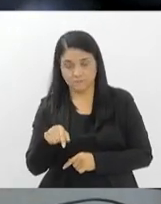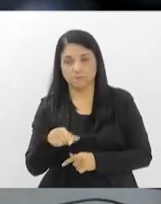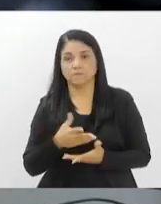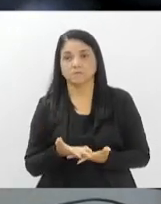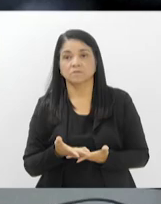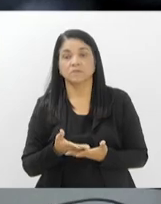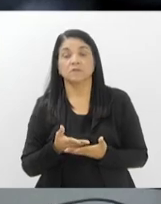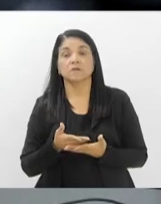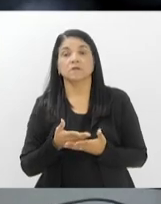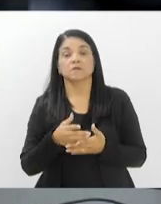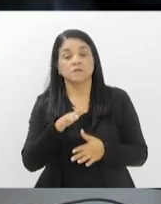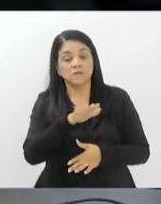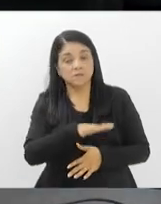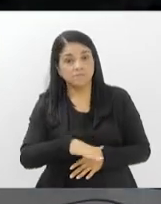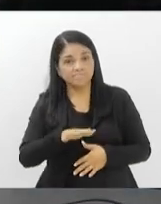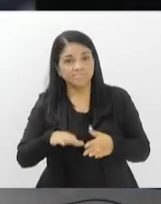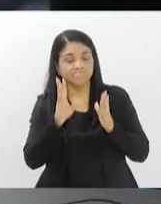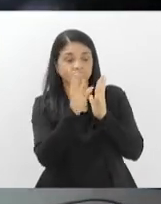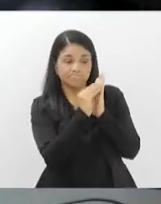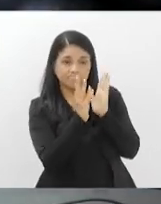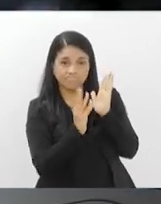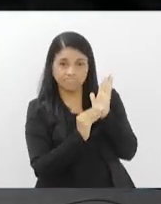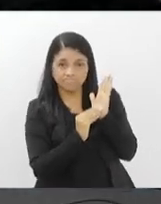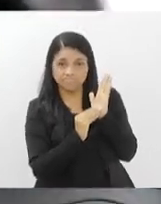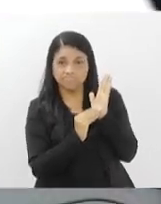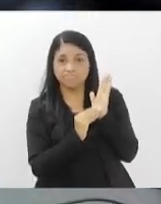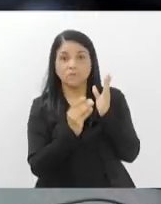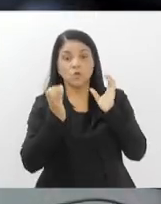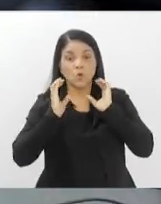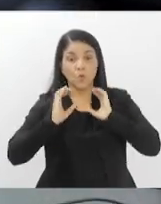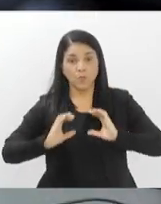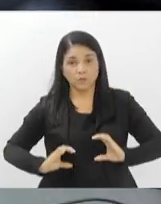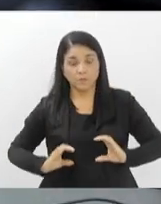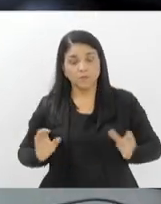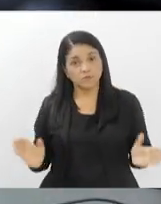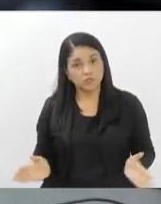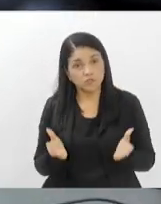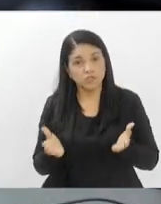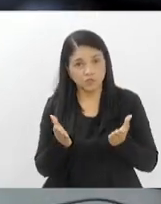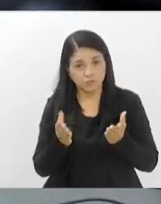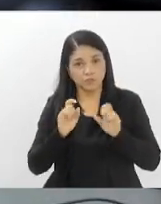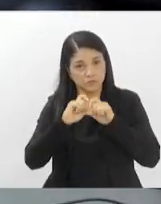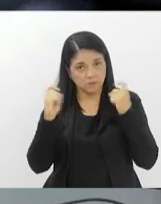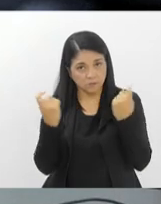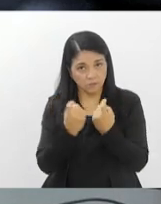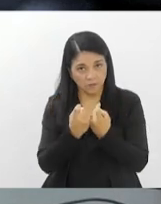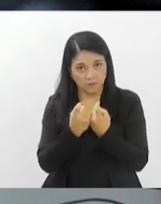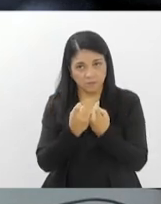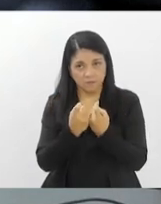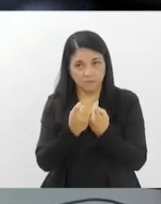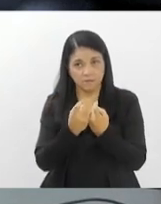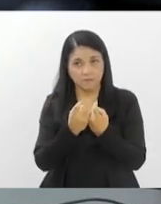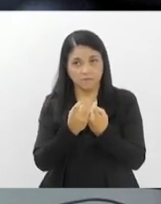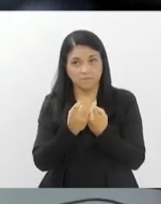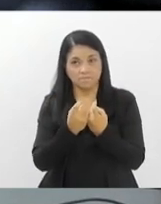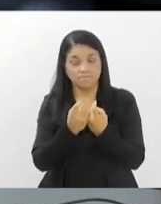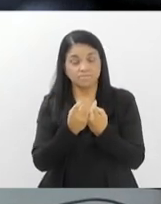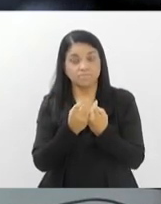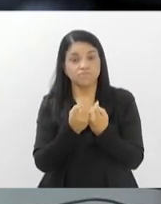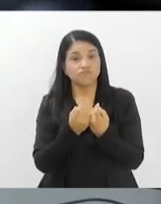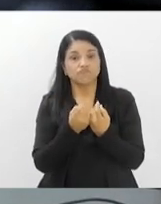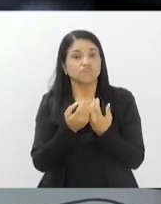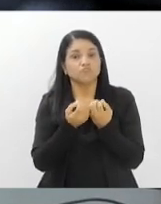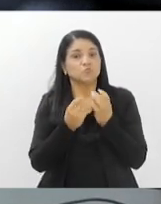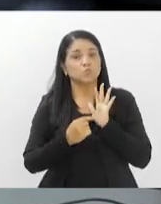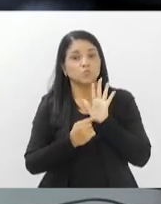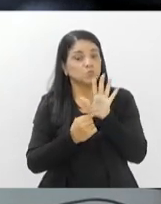Exposição prematura de conteúdos, estímulos e comportamentos sexuais. Porque aqui não está dando, na definição, não está sequer dando recorte